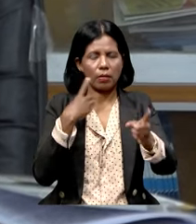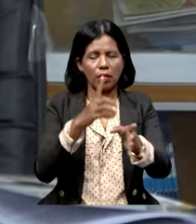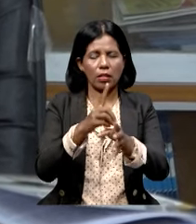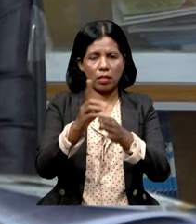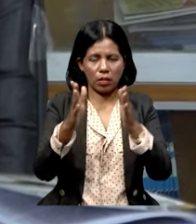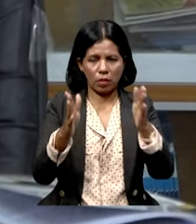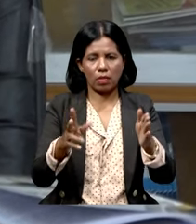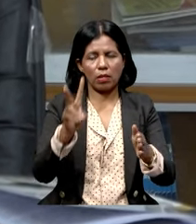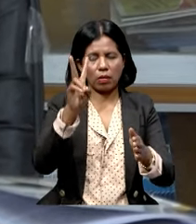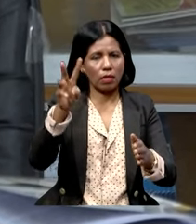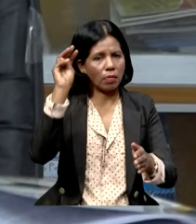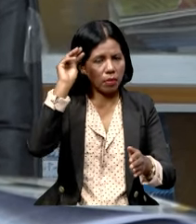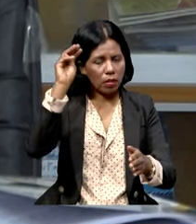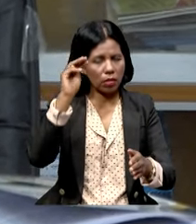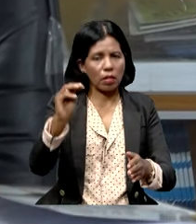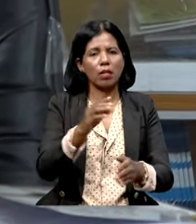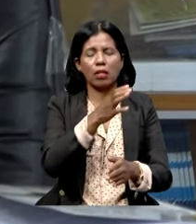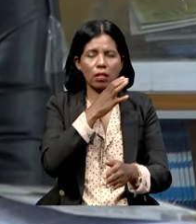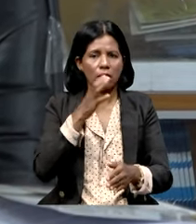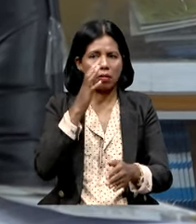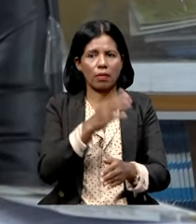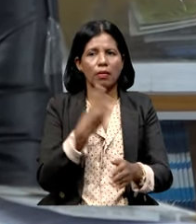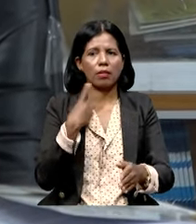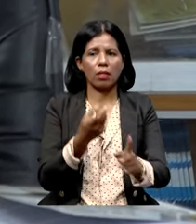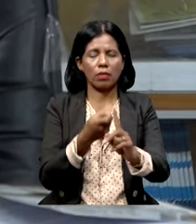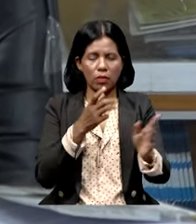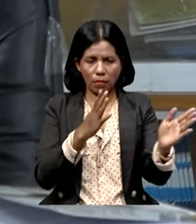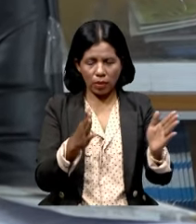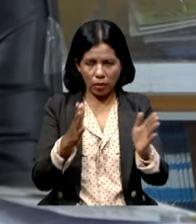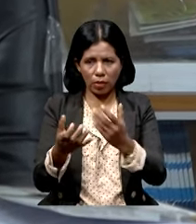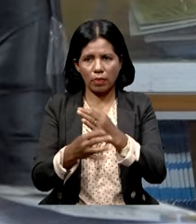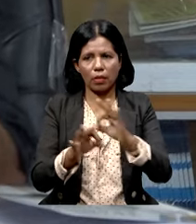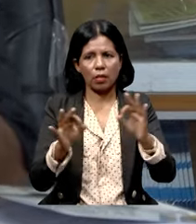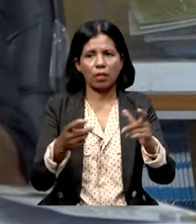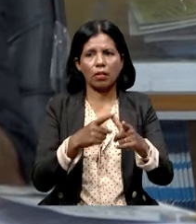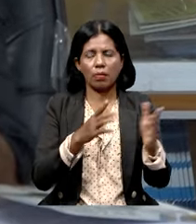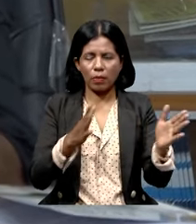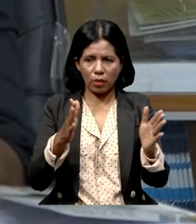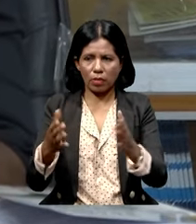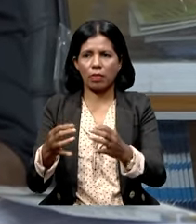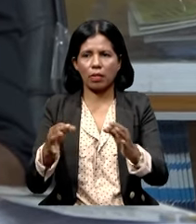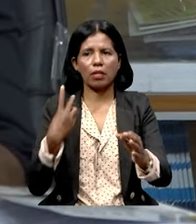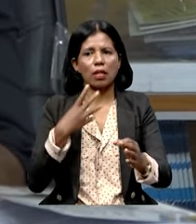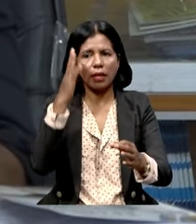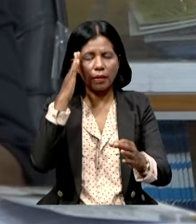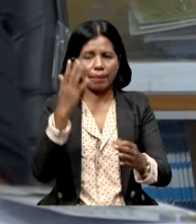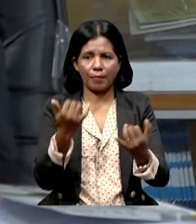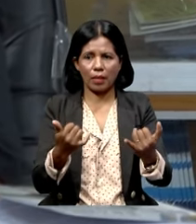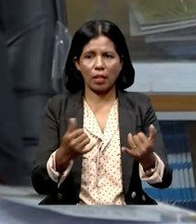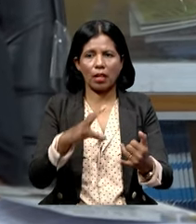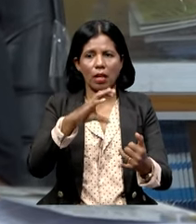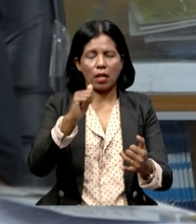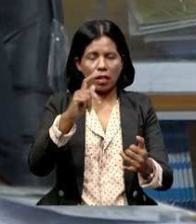e Ministério da Agricultura e Pescas. E Itali leu esse processo de lei, nas calais, então o processo, né? Essa tem que ter agora não, cá, calo